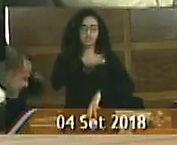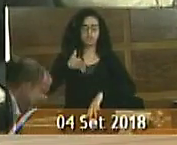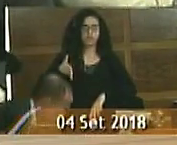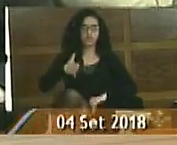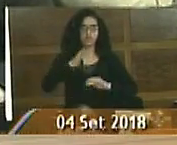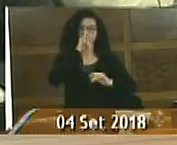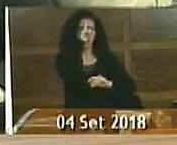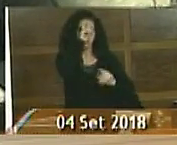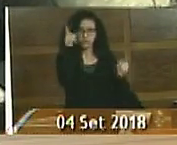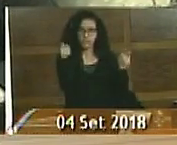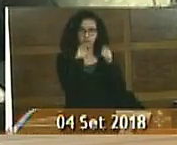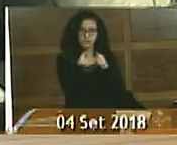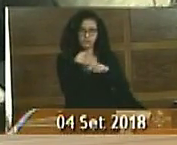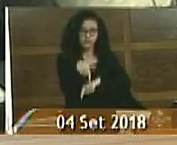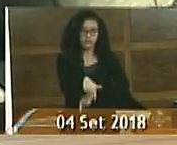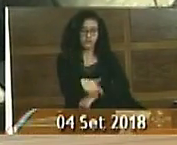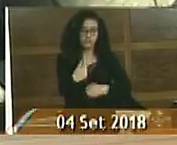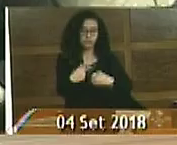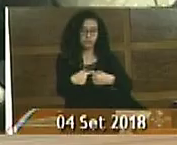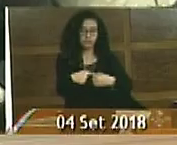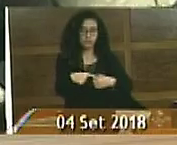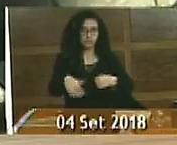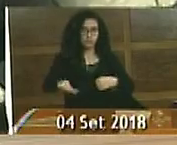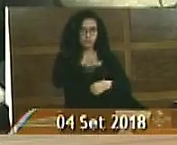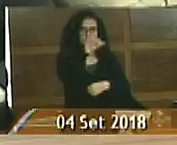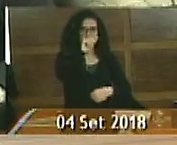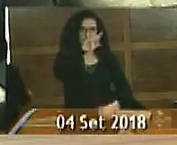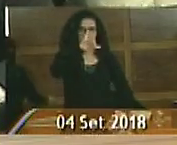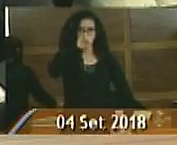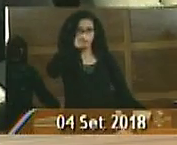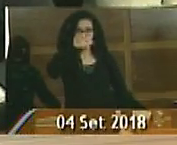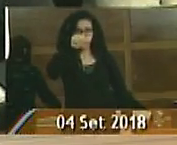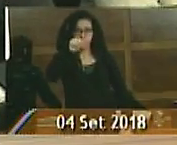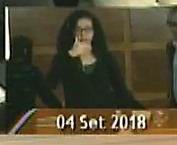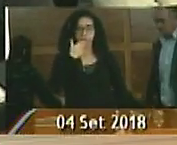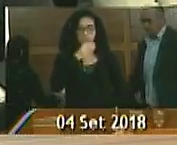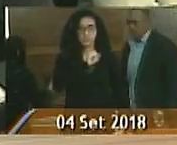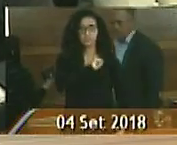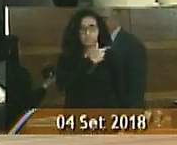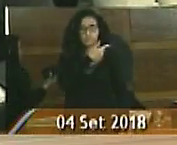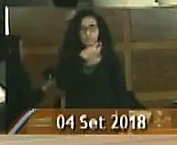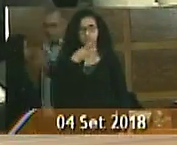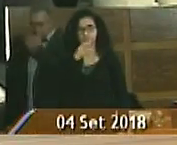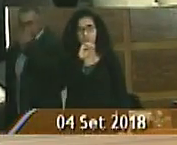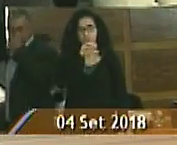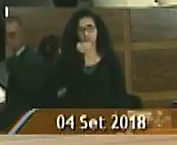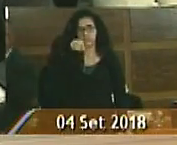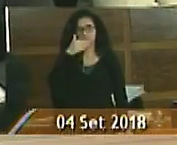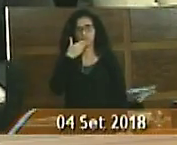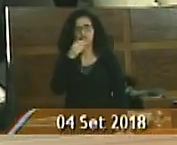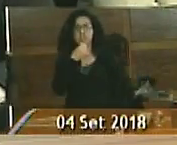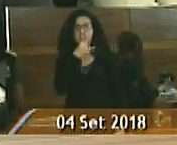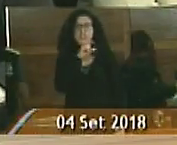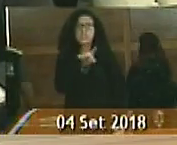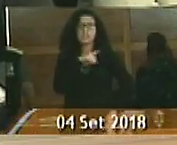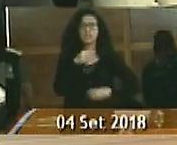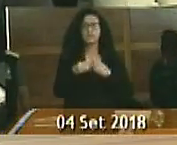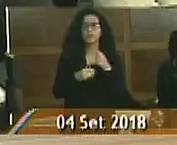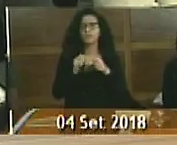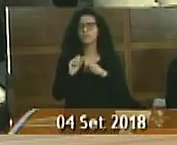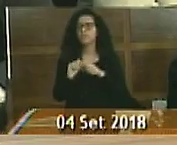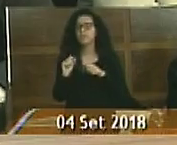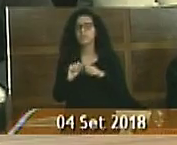rua Lincoln Correia Silva, bairro Morro da Carioca. Indicação 2309, estudo de viabilidade técnica para que